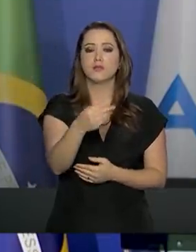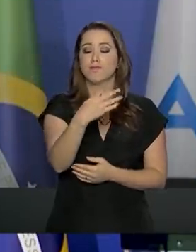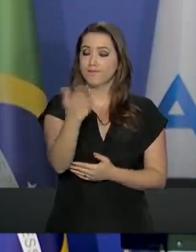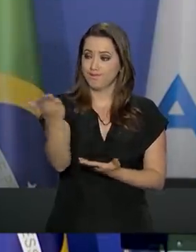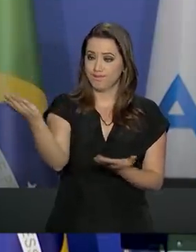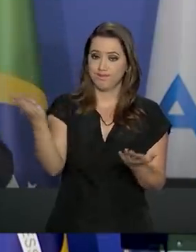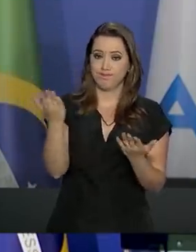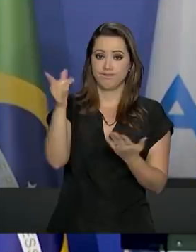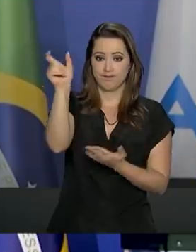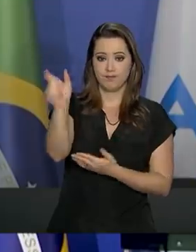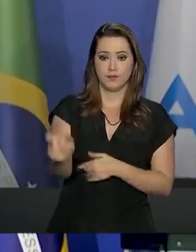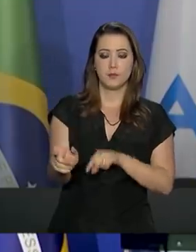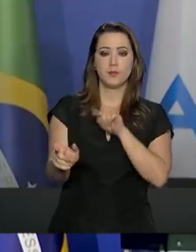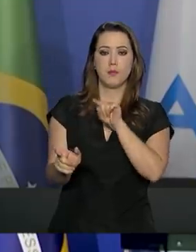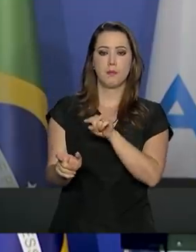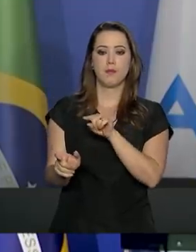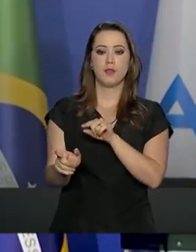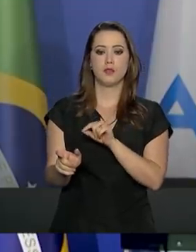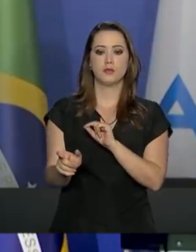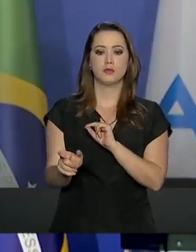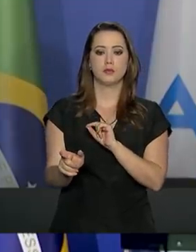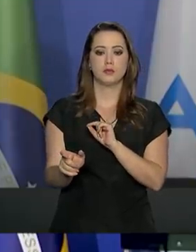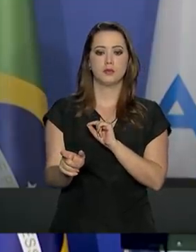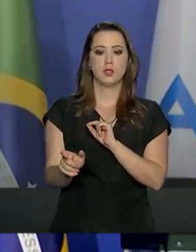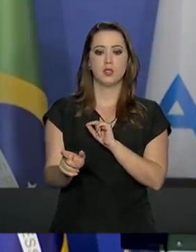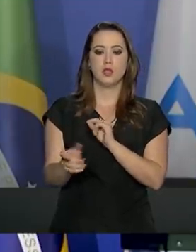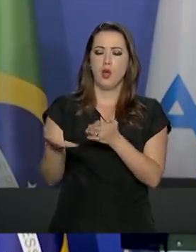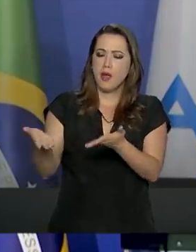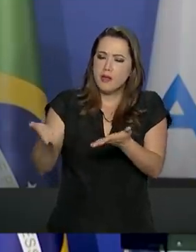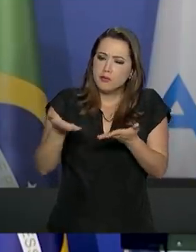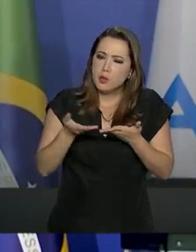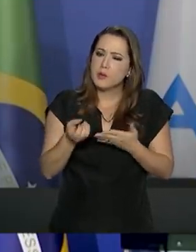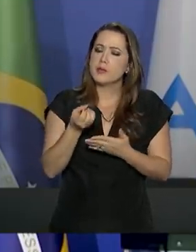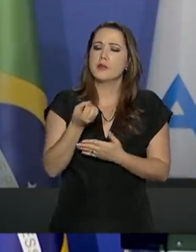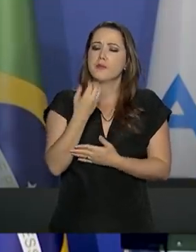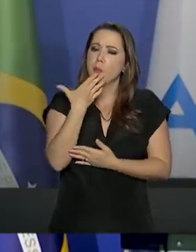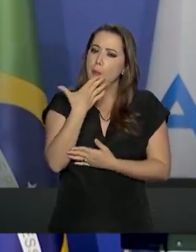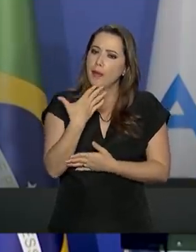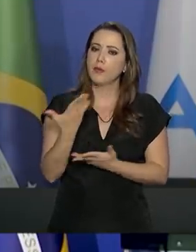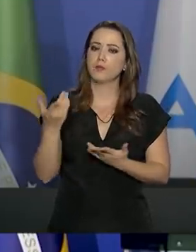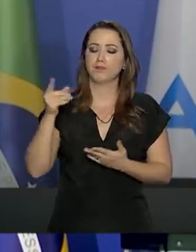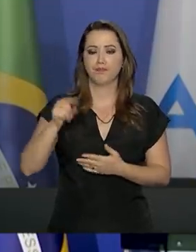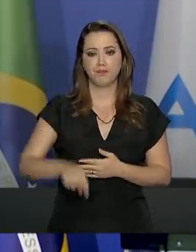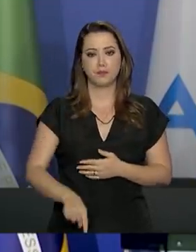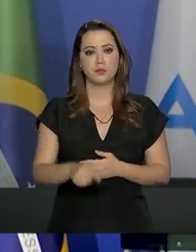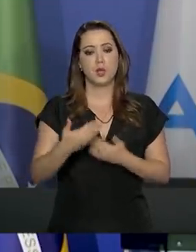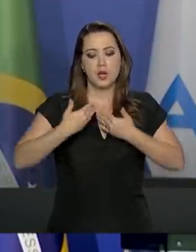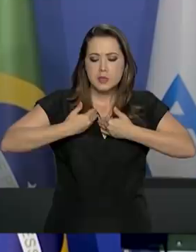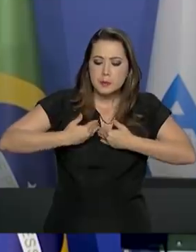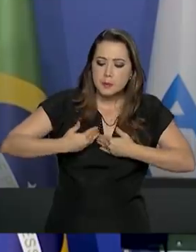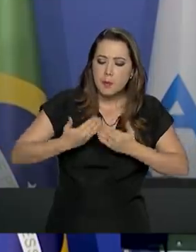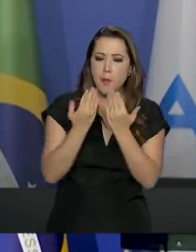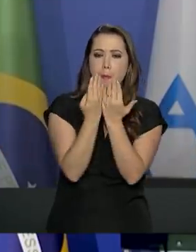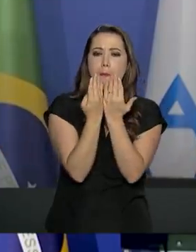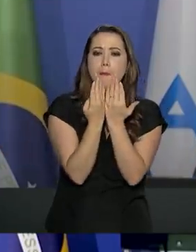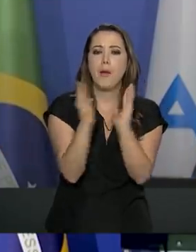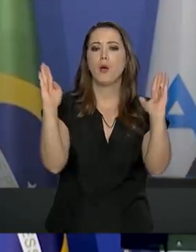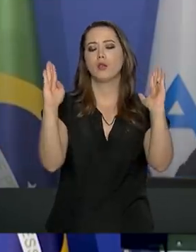Excelência. I am thankful to Your Excellency. A hospitalidade. For the hospitality. As portas abertas